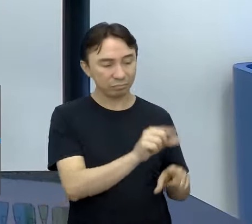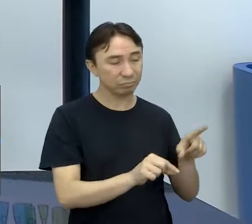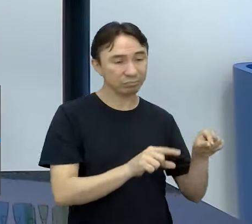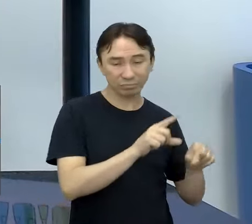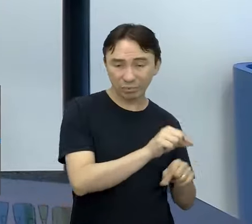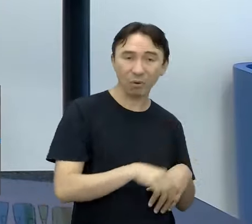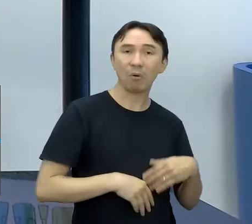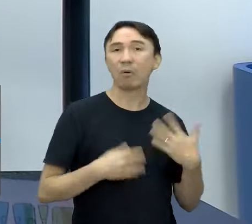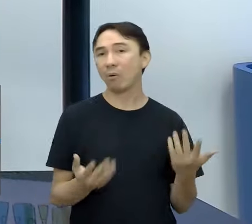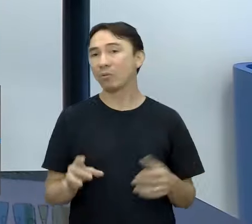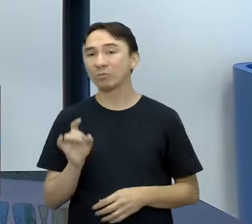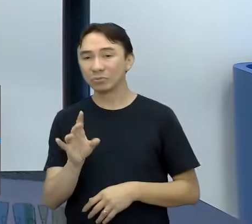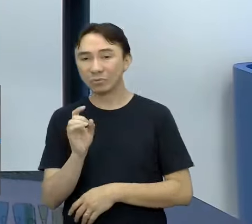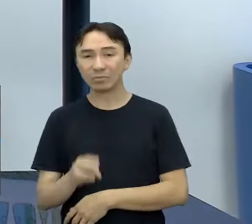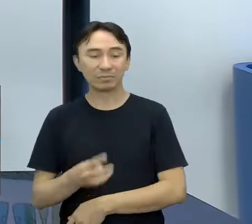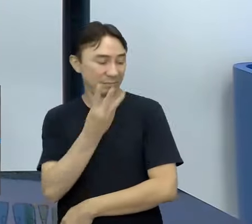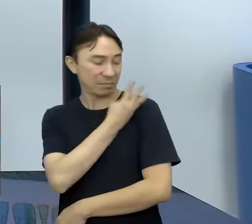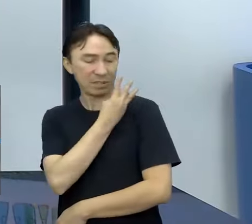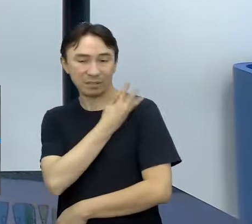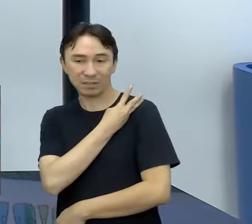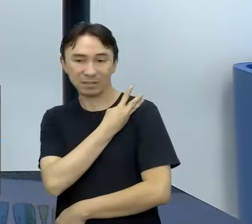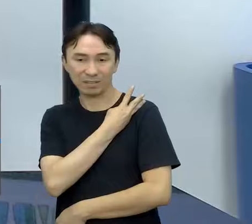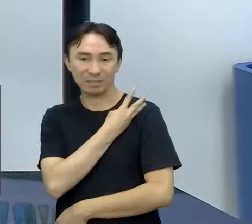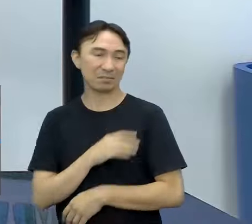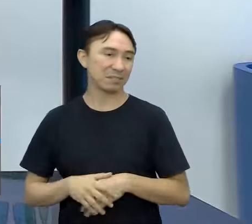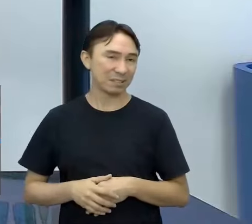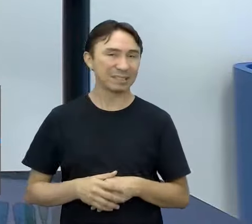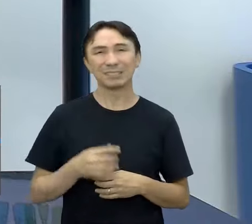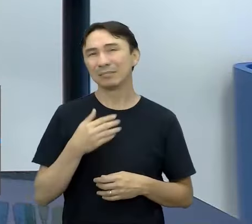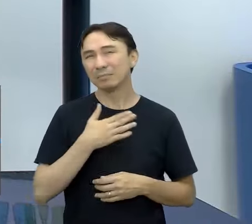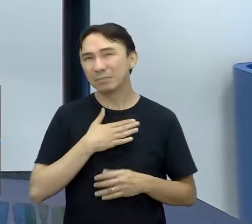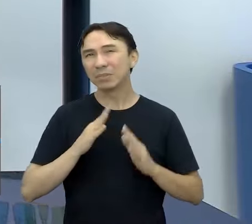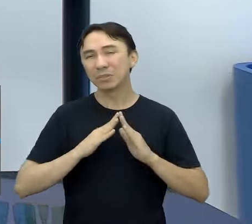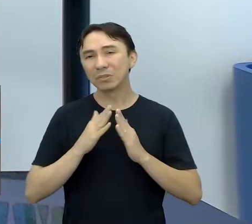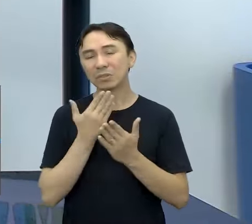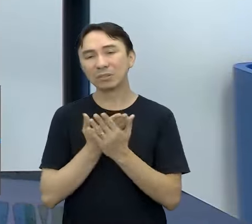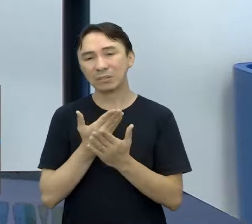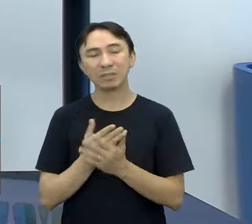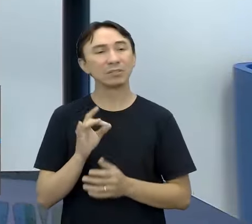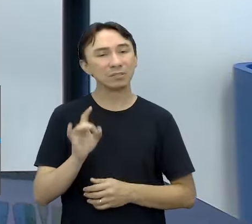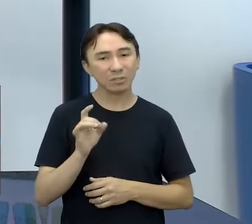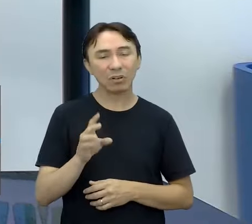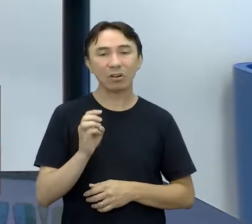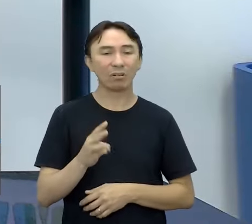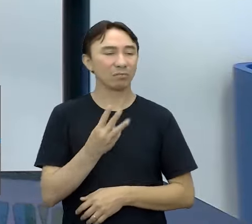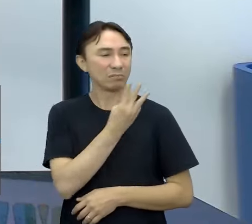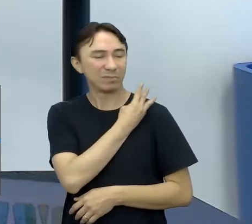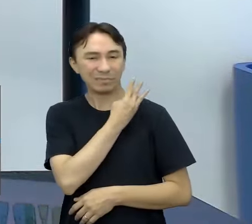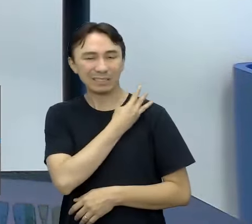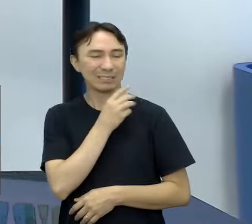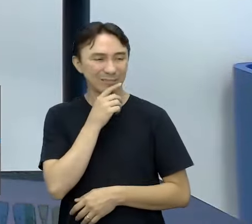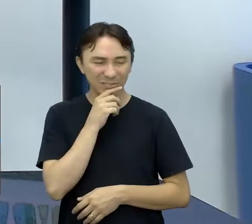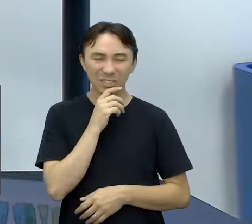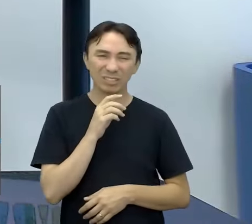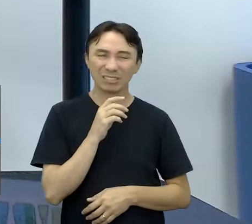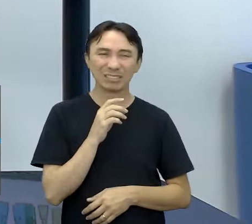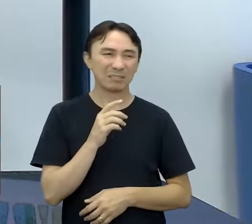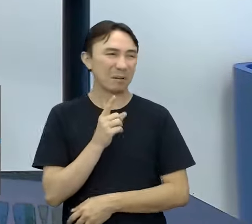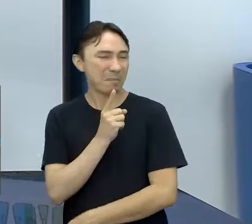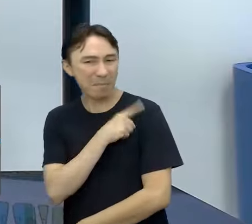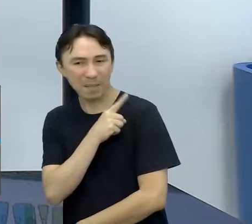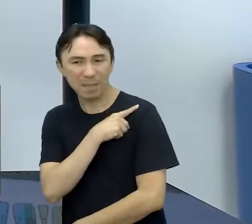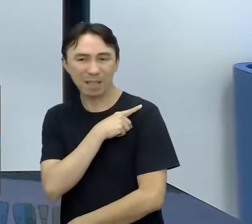tem muitos alunos, mas é só de ensino médio. Bom, se é só de ensino médio, você pode limitar escolhendo a série. Ah, então eu não vou pegar a primeira